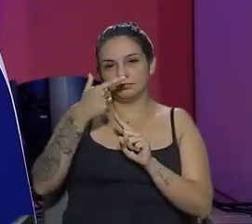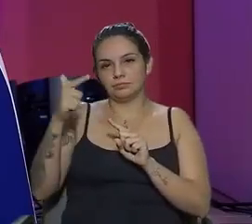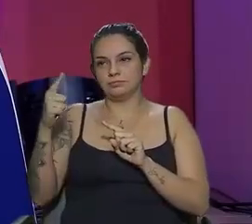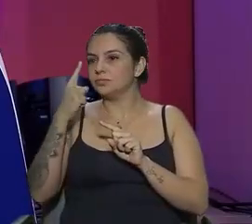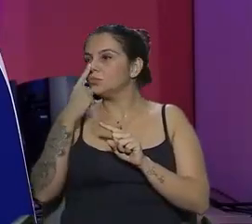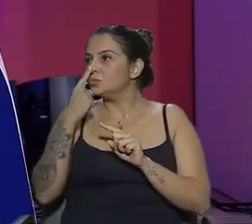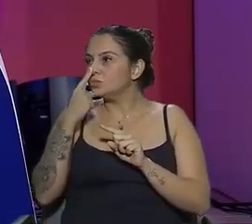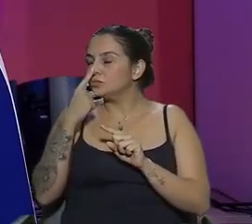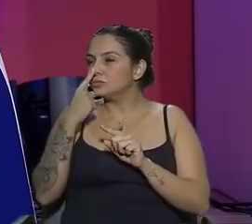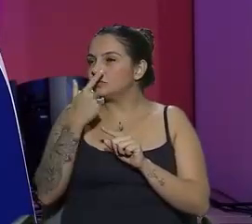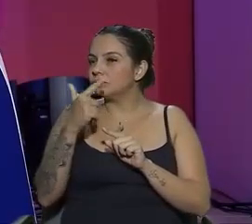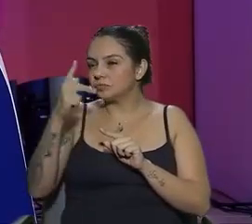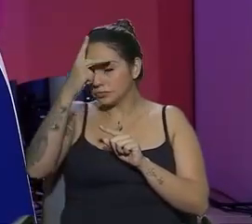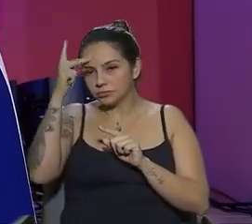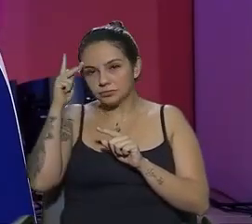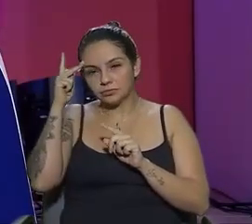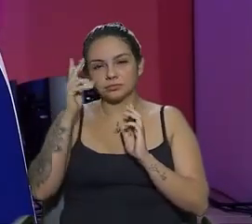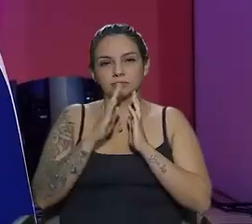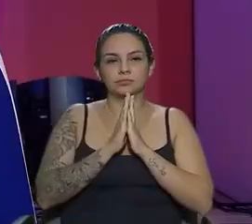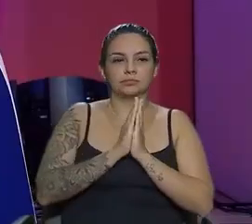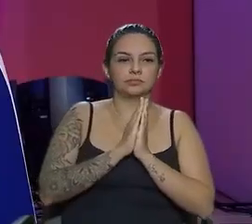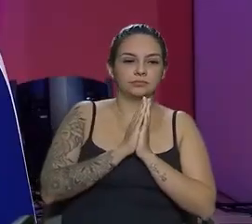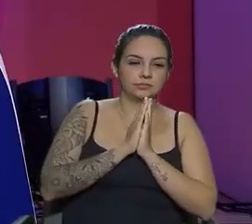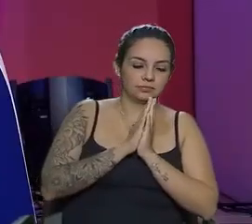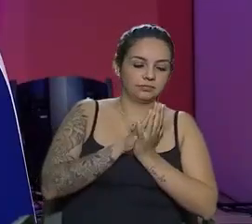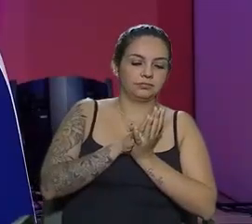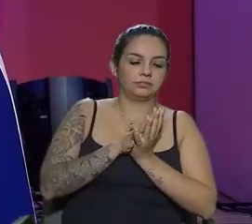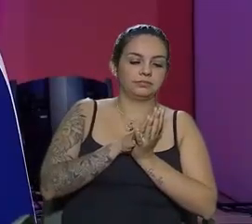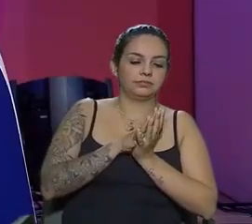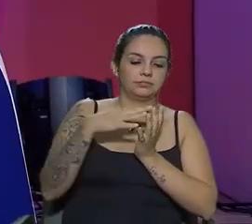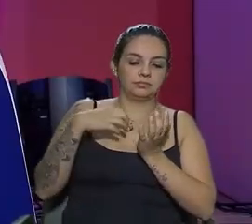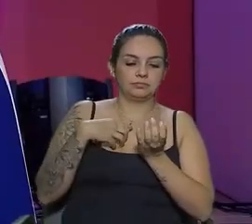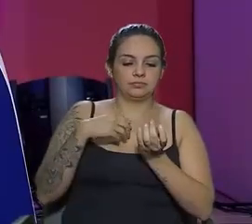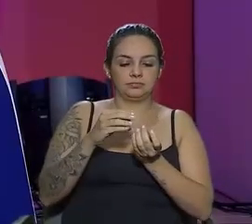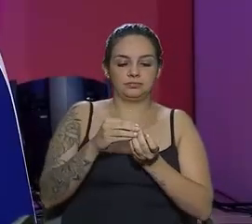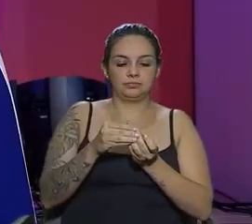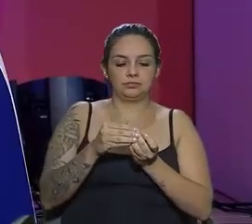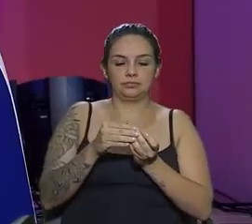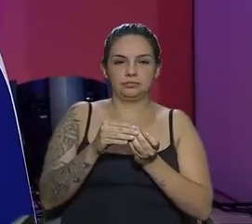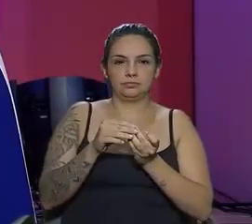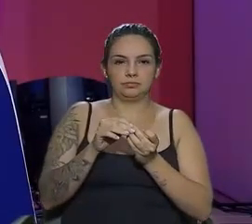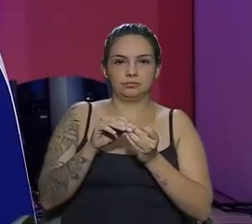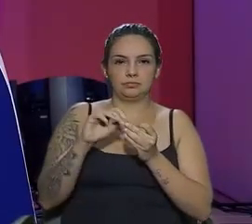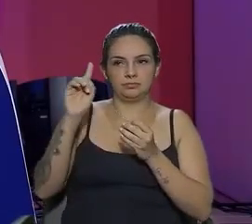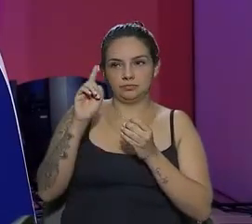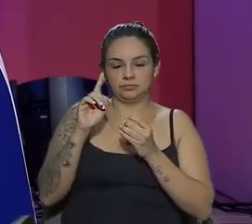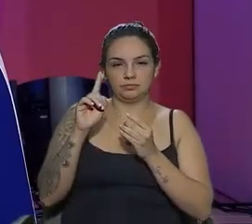outros cheiros, outras pessoas, de uma maneira que